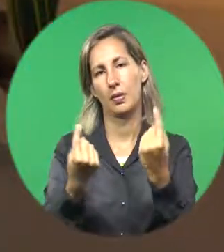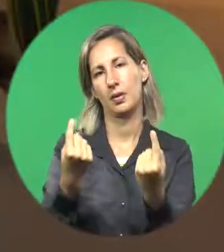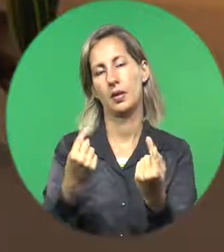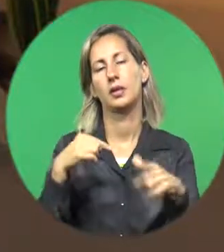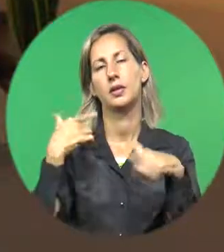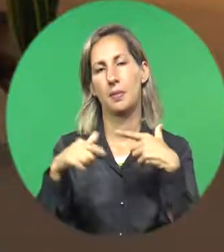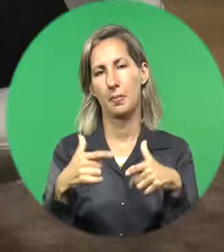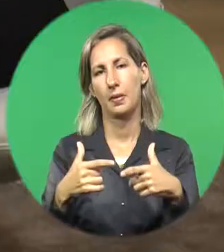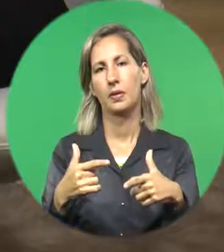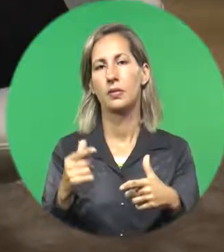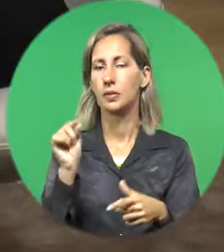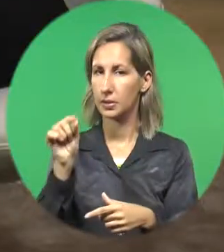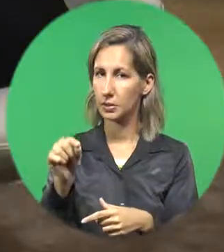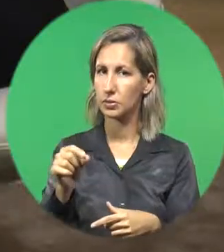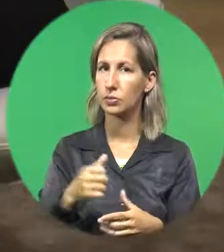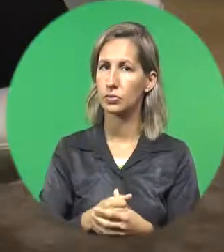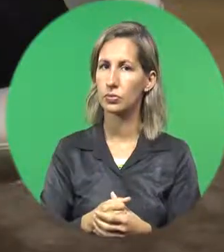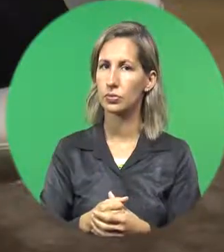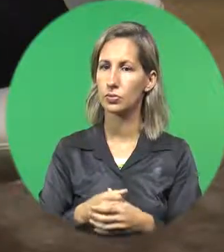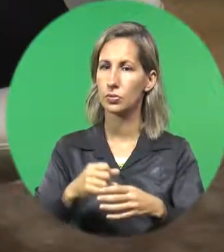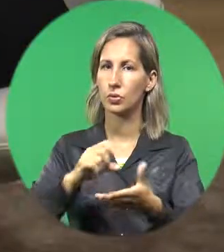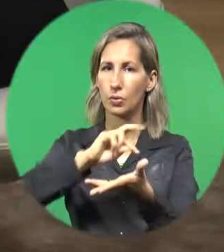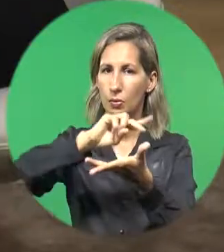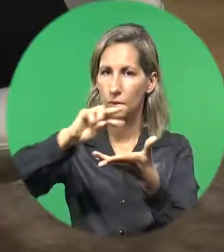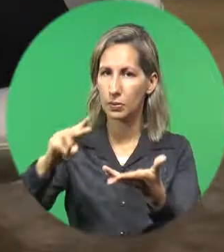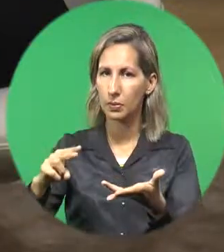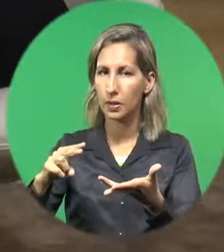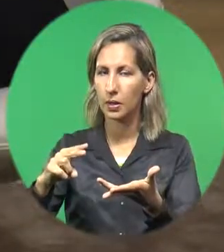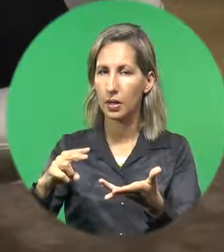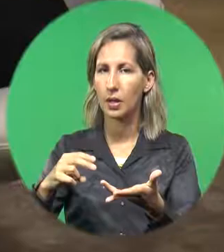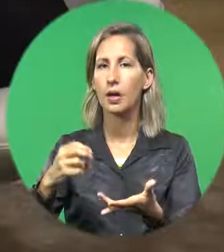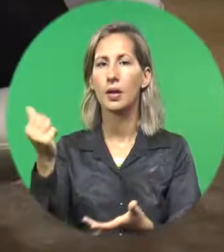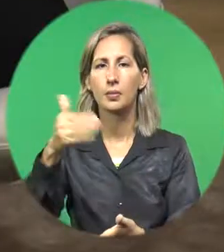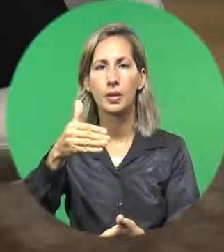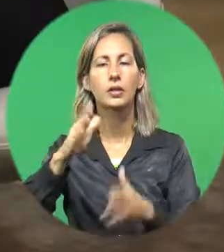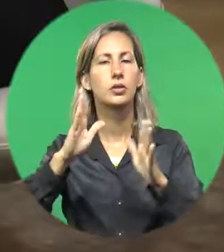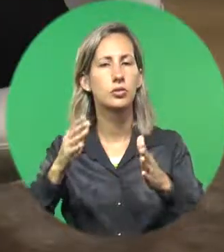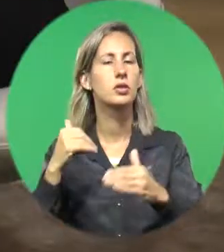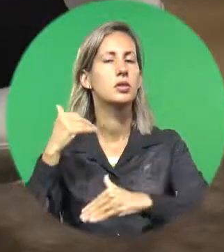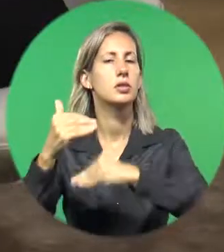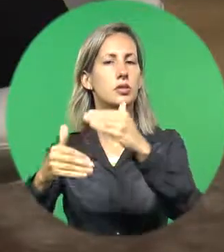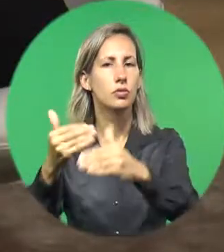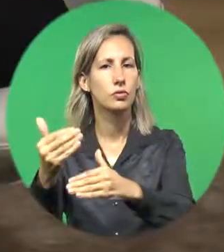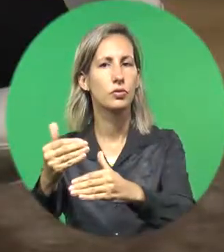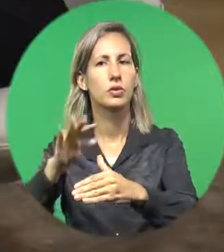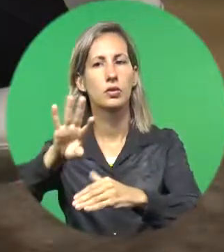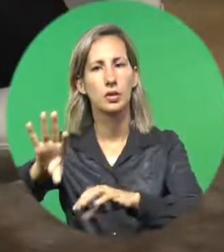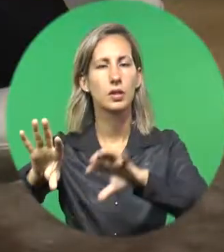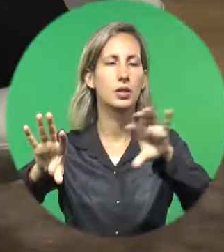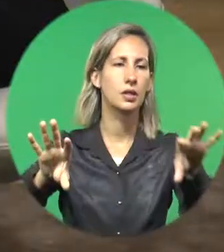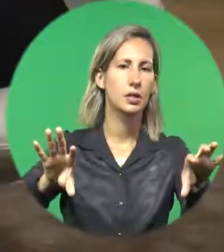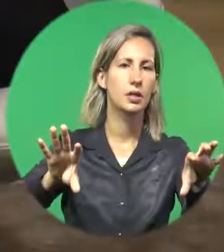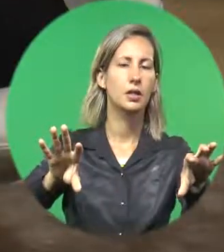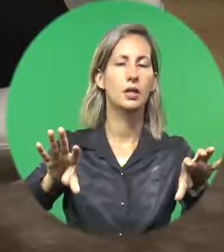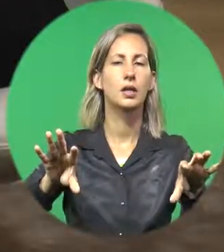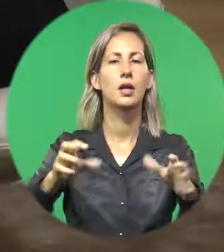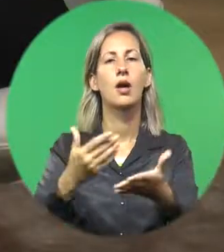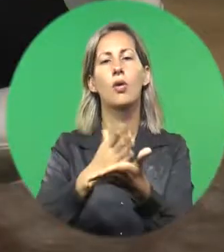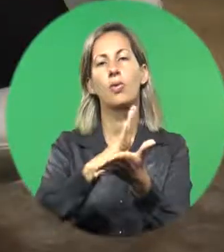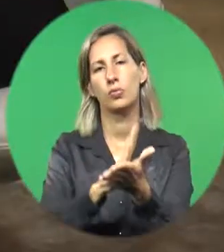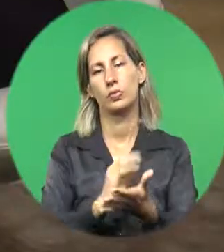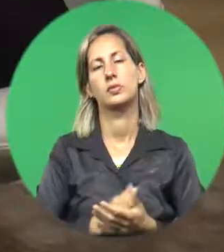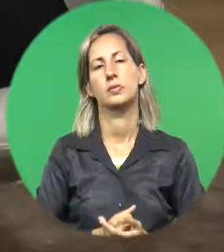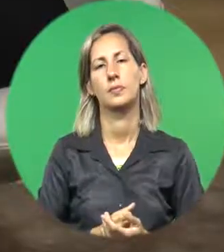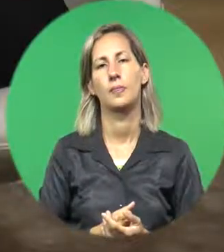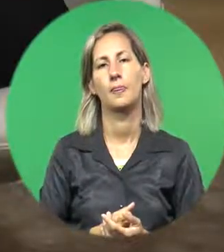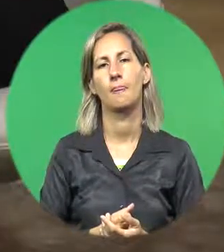nossa atividade. Então, seria uma forma de multiplicar as boas práticas que já são desenvolvidas individualmente em algumas